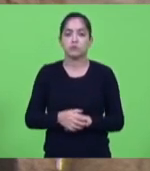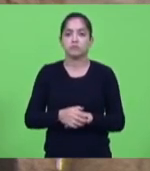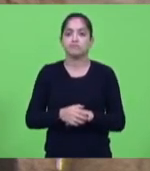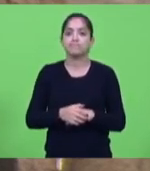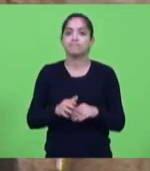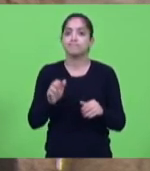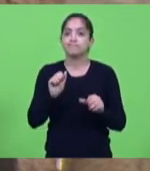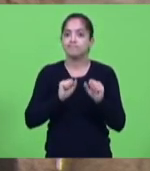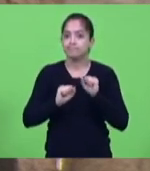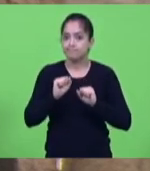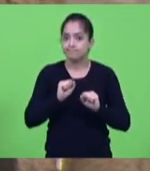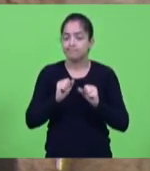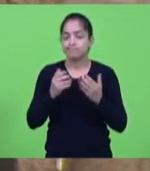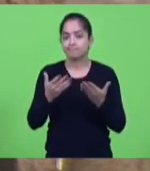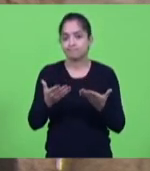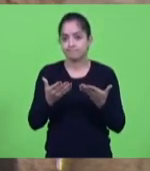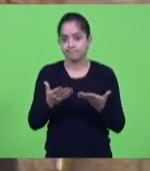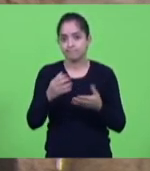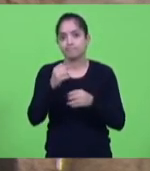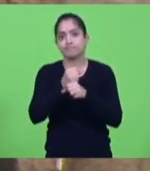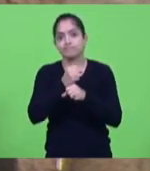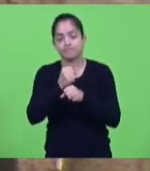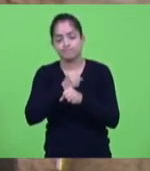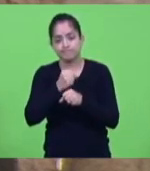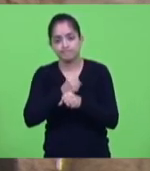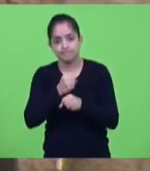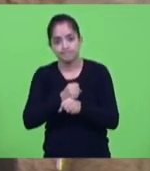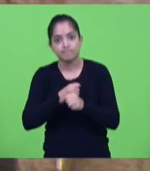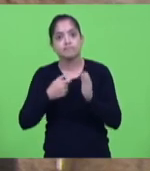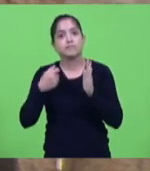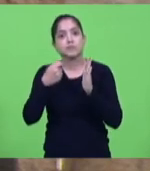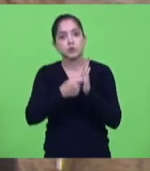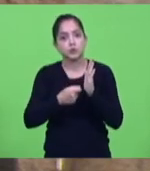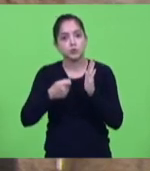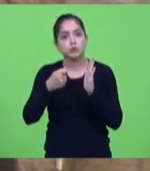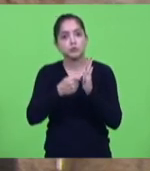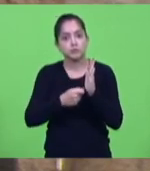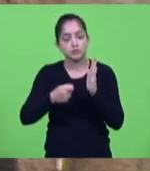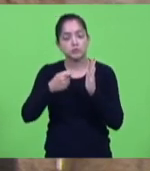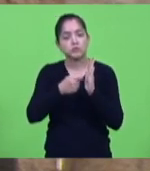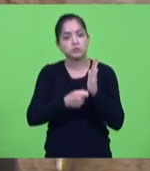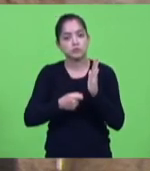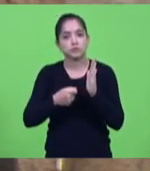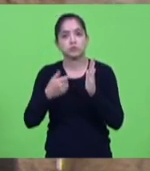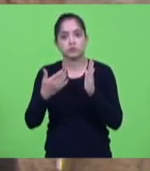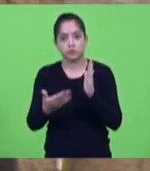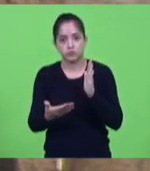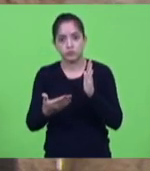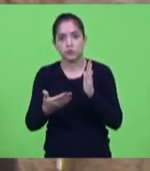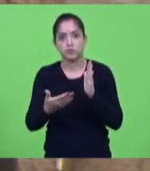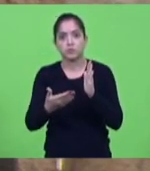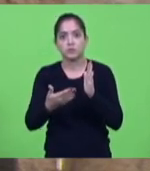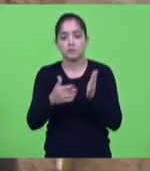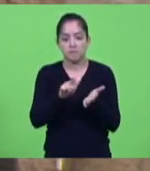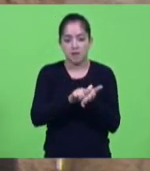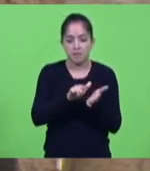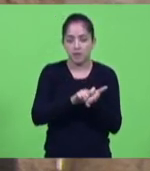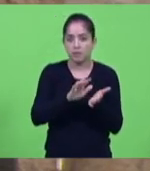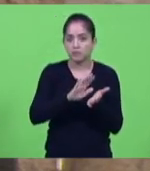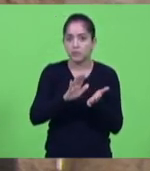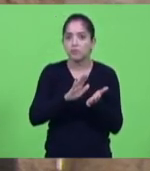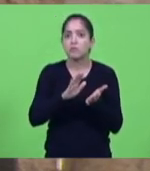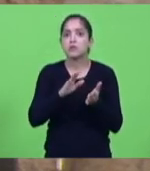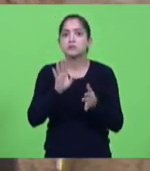isso acontecer. É uma obra que nós temos batalhado muito para que ela saísse do papel. São anos